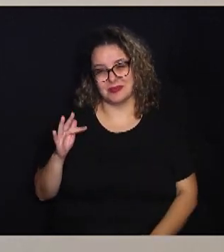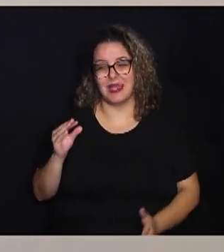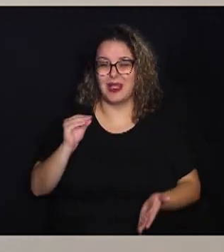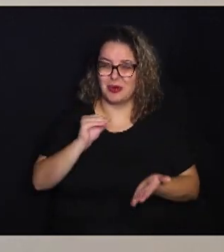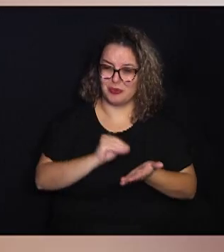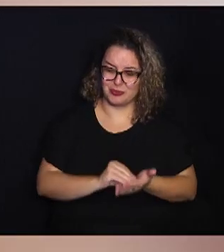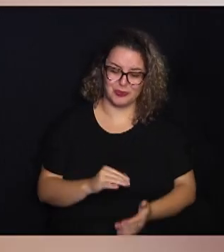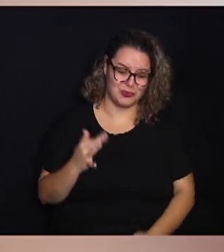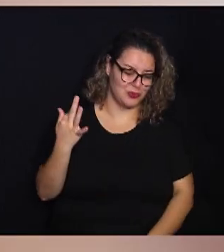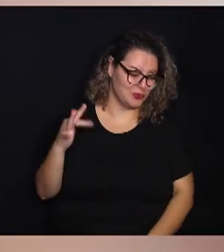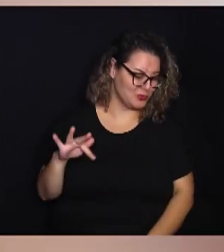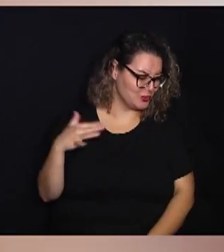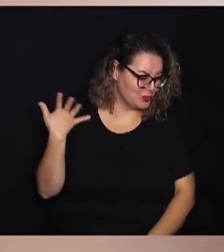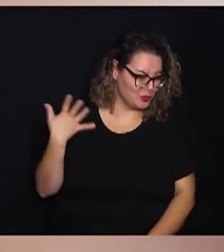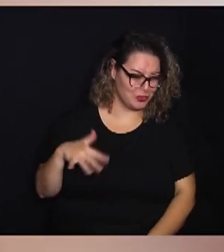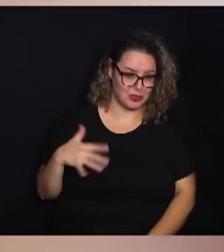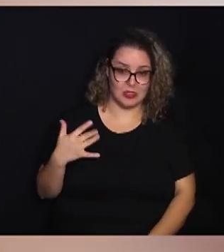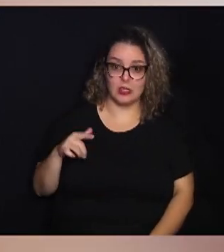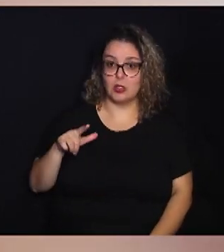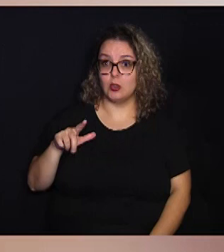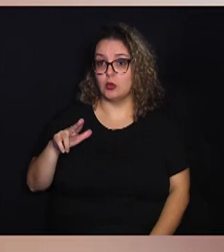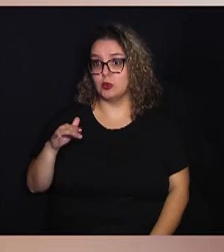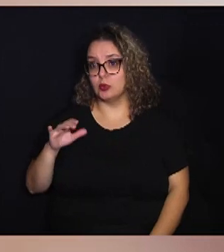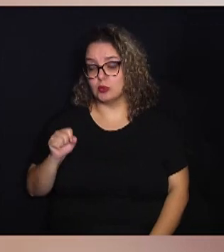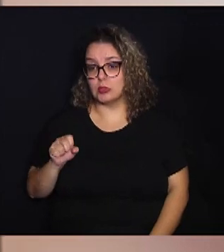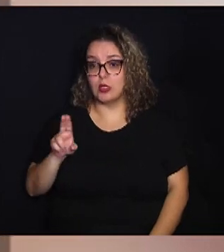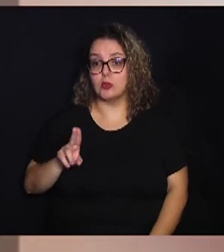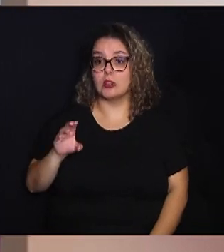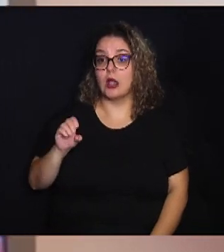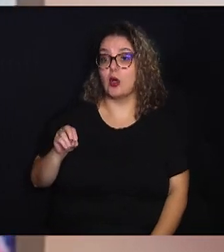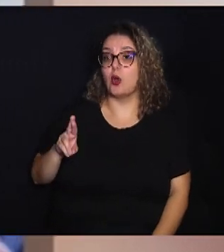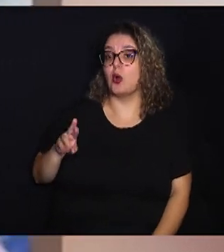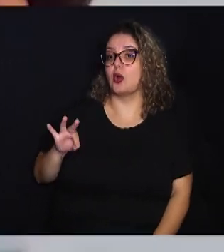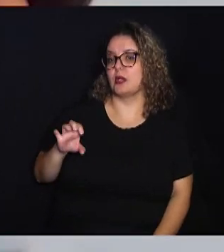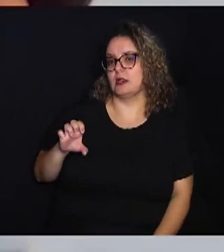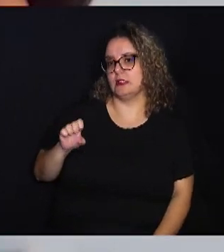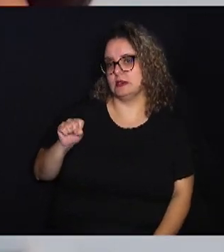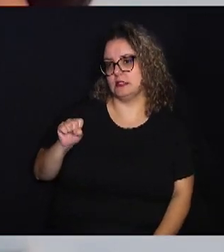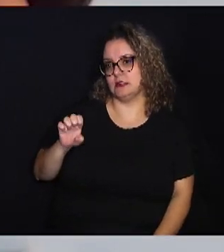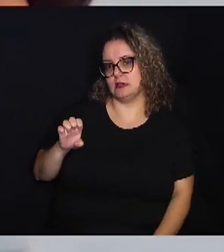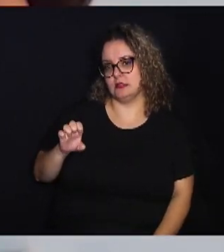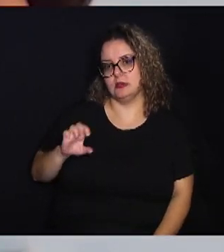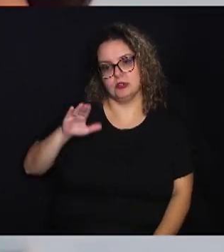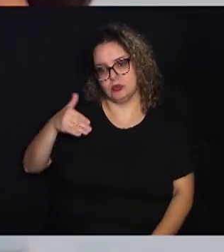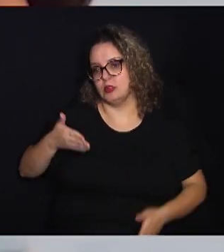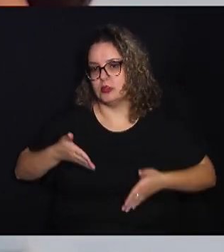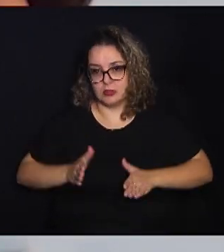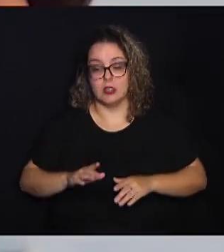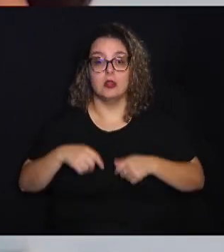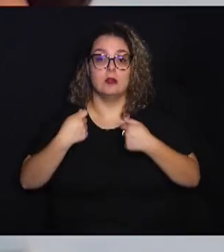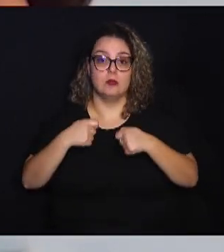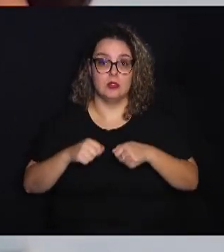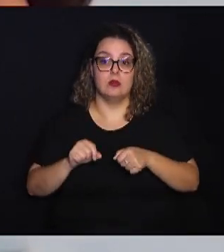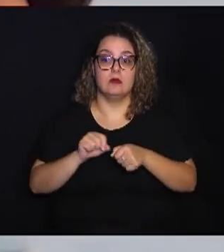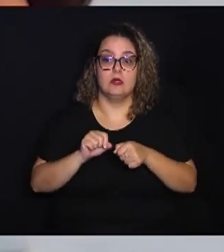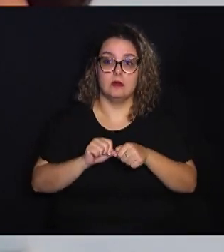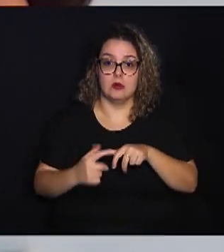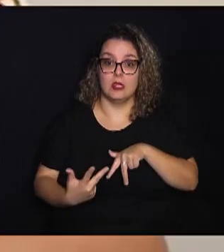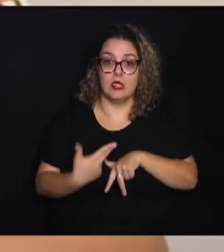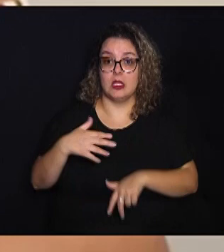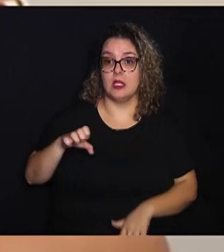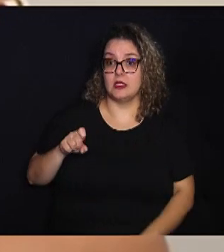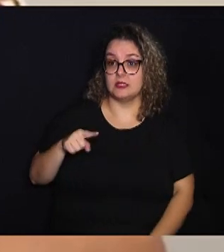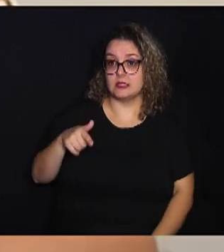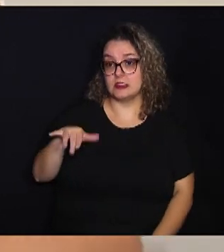doeu bastante. Lucas usa Orts desde quando ele nasceu, né? Ele precisou também fazer a cirurgia de extensão